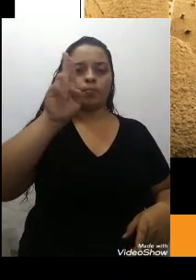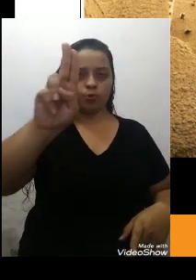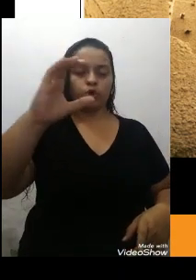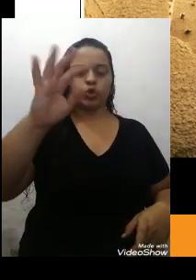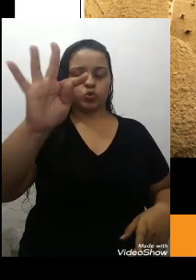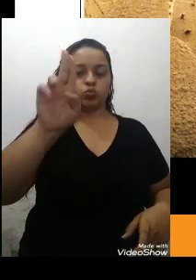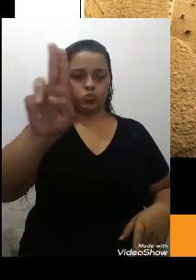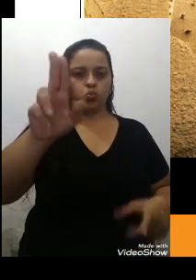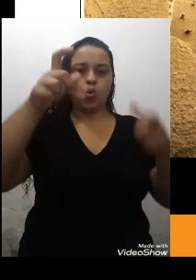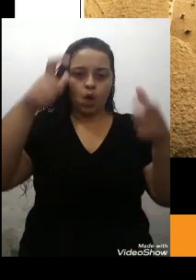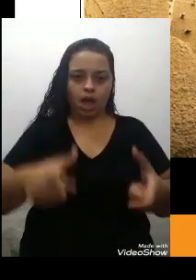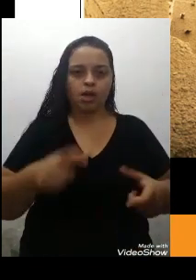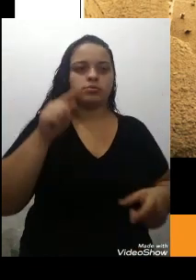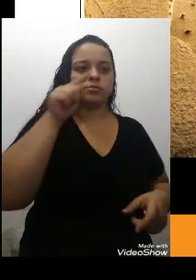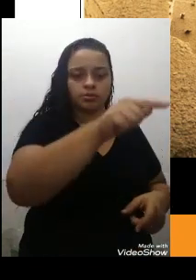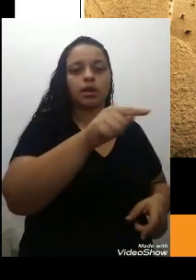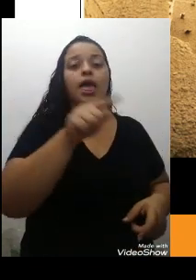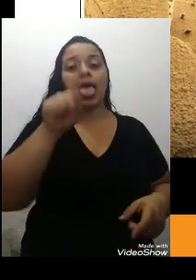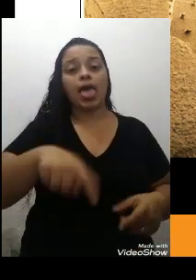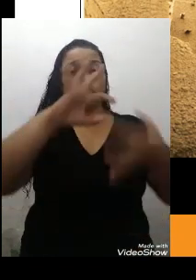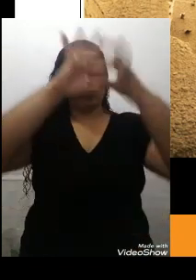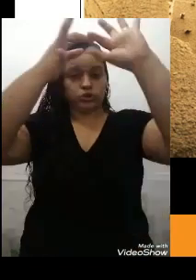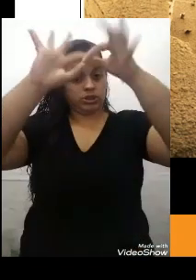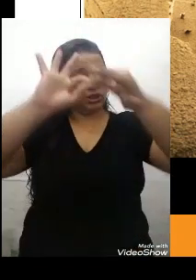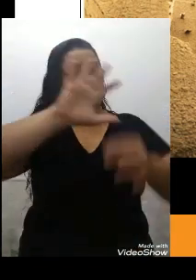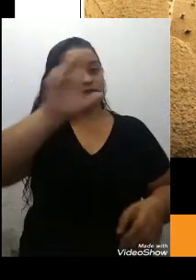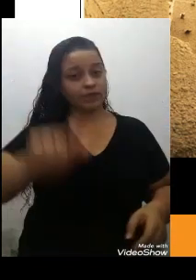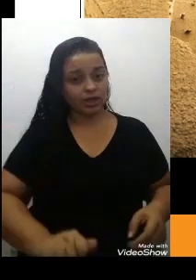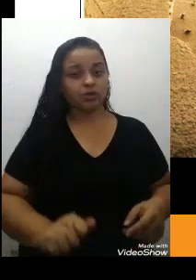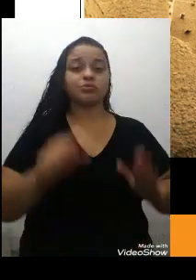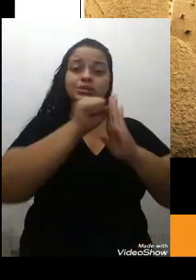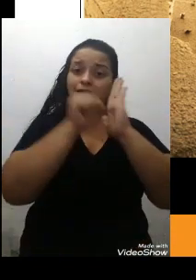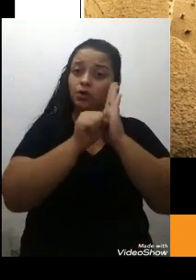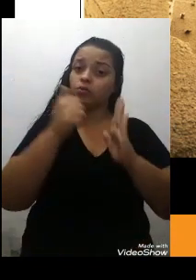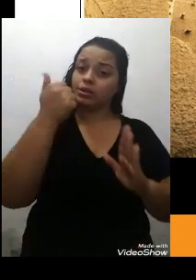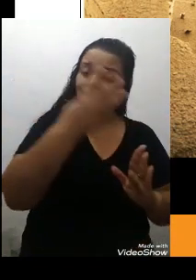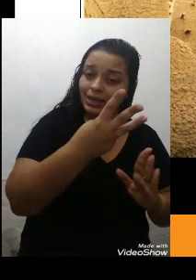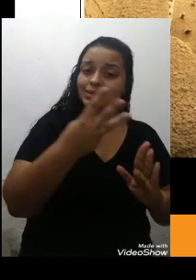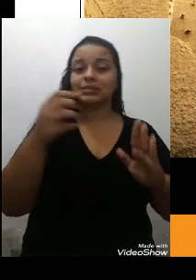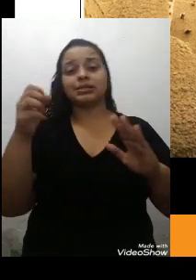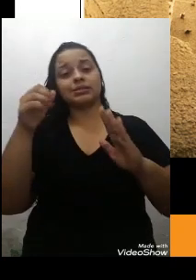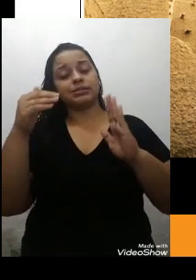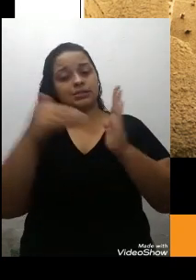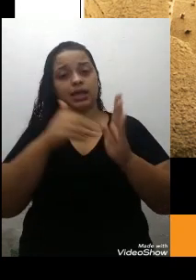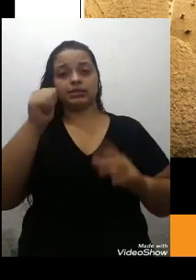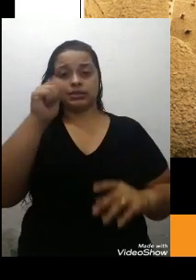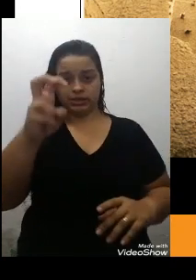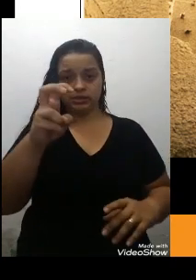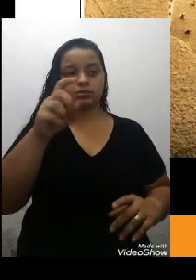falando do continente africano entre os séculos 13 e 15, né? Que é o período aí do Império do